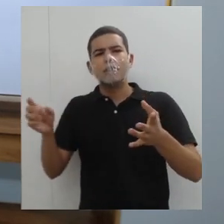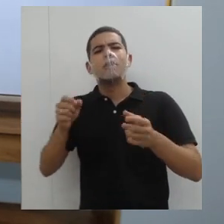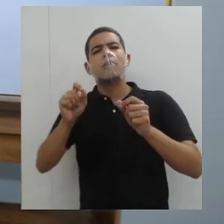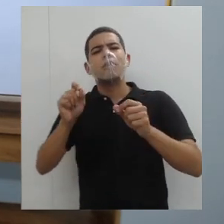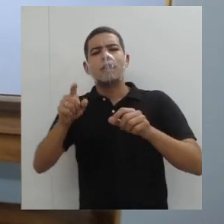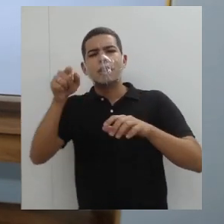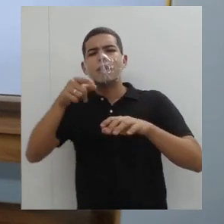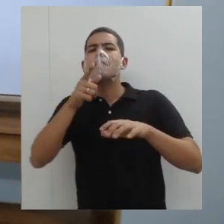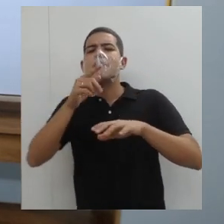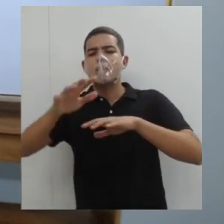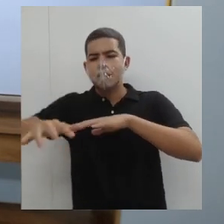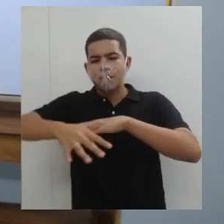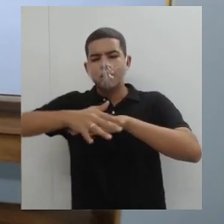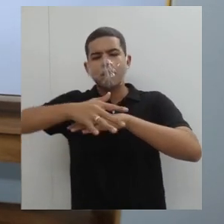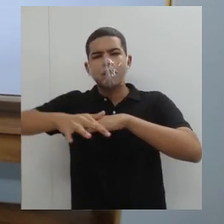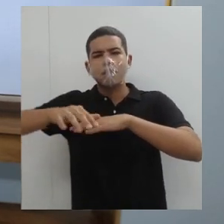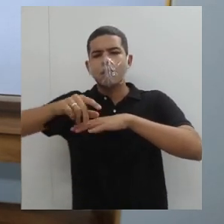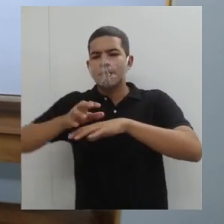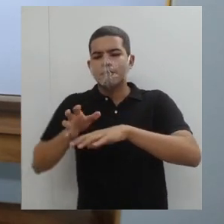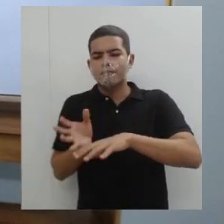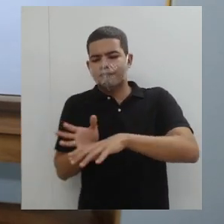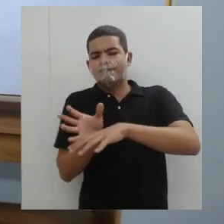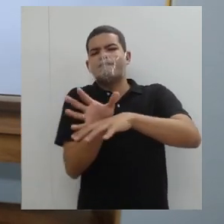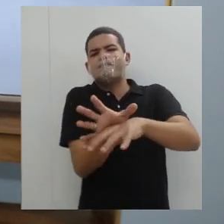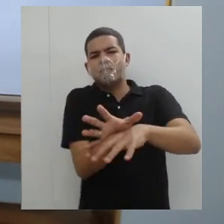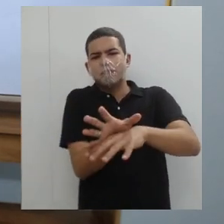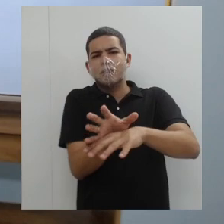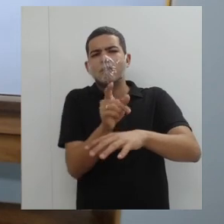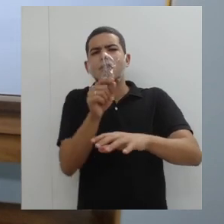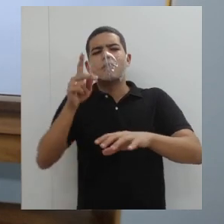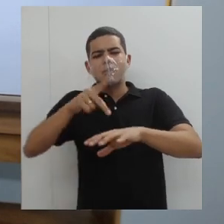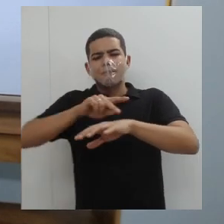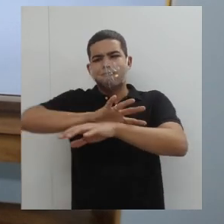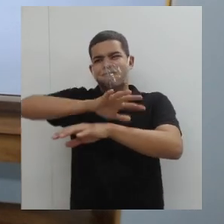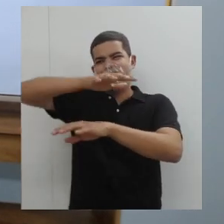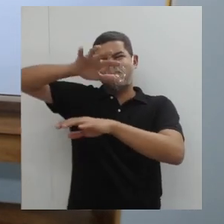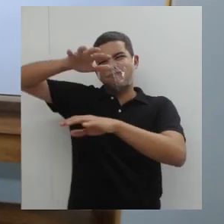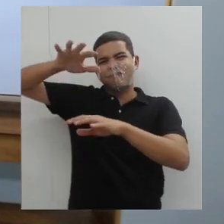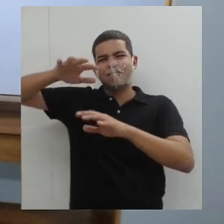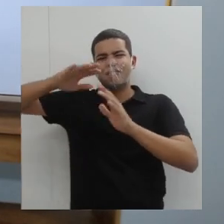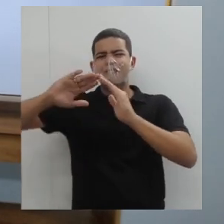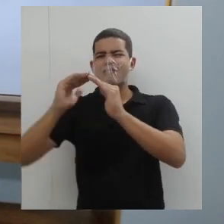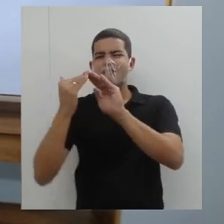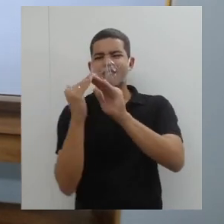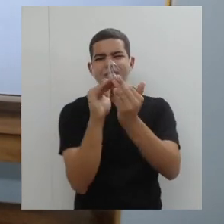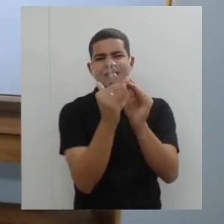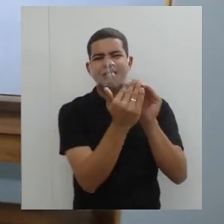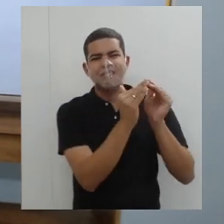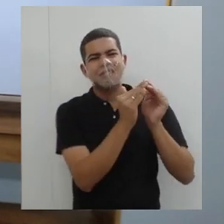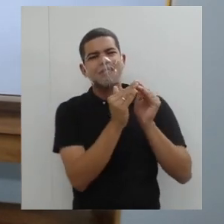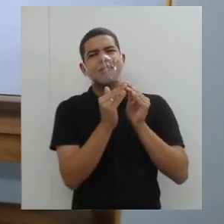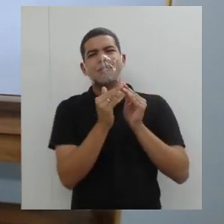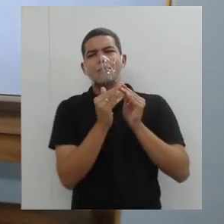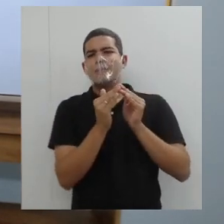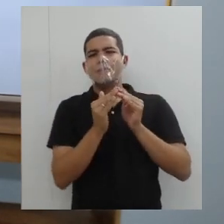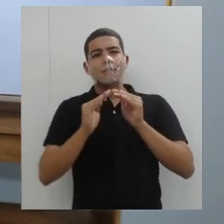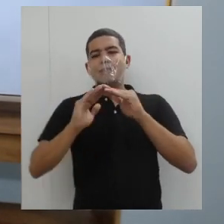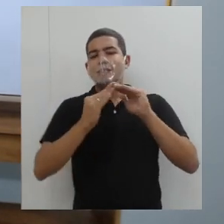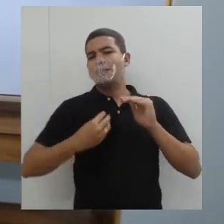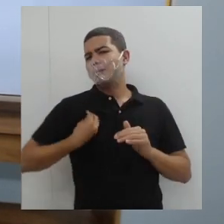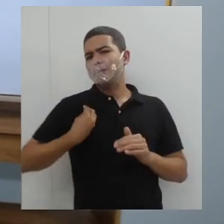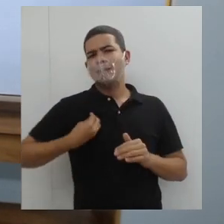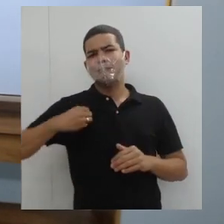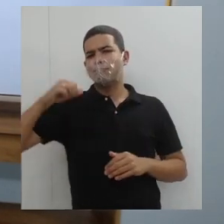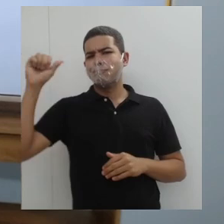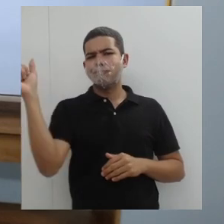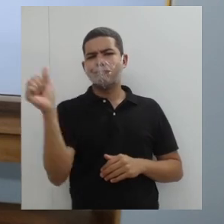é mandada para os morros, para viver em condições péssimas, certo? As condições eram horríveis de vida. Obviamente, eram condições